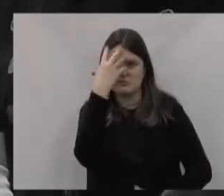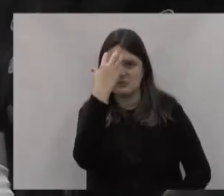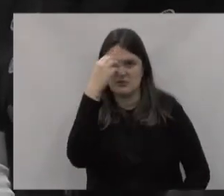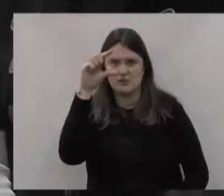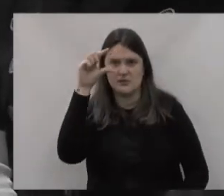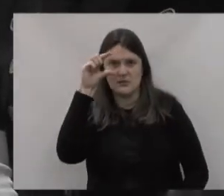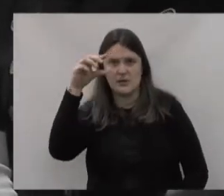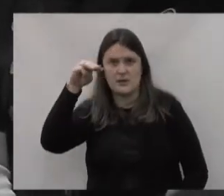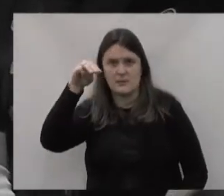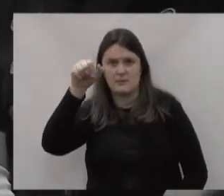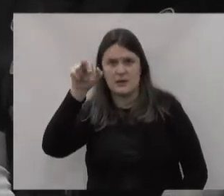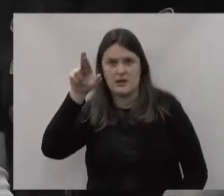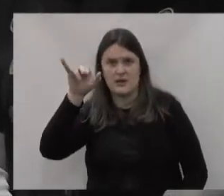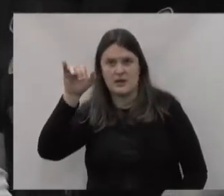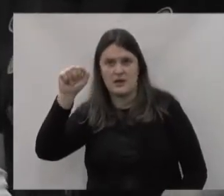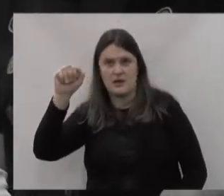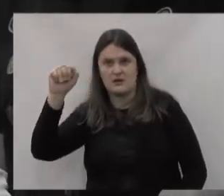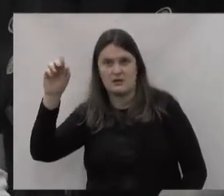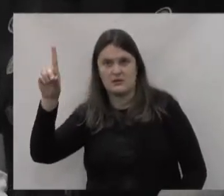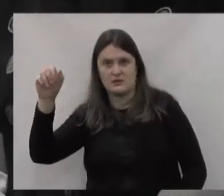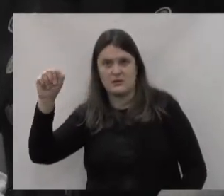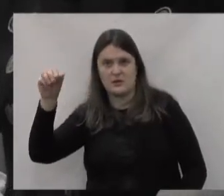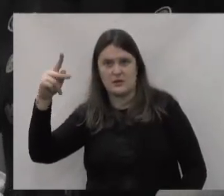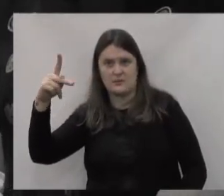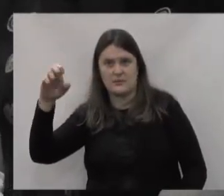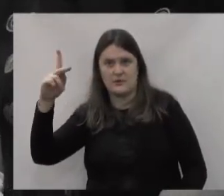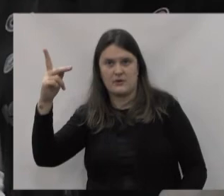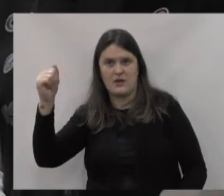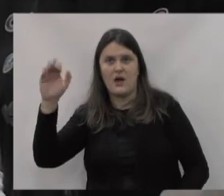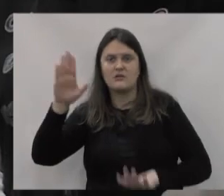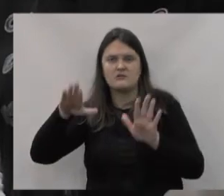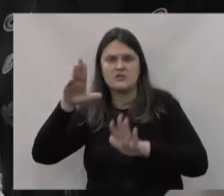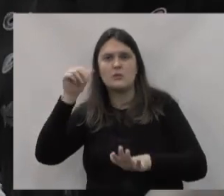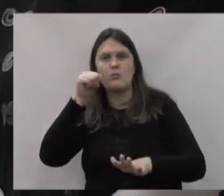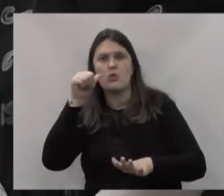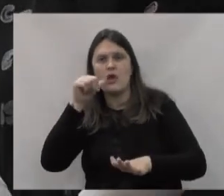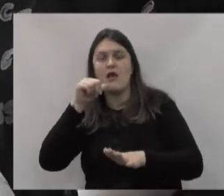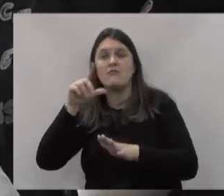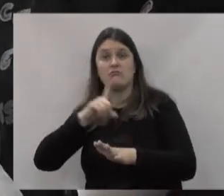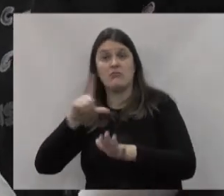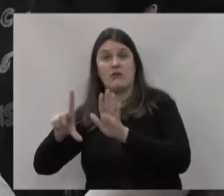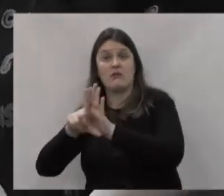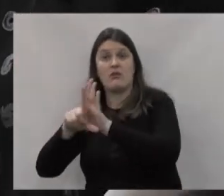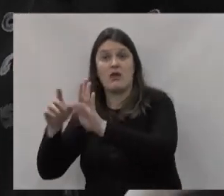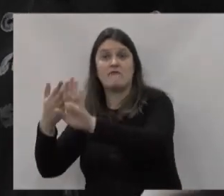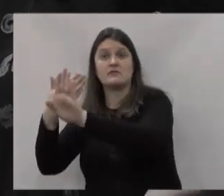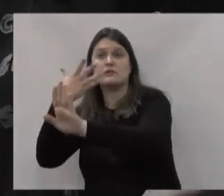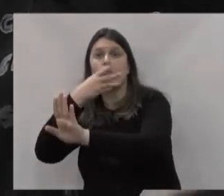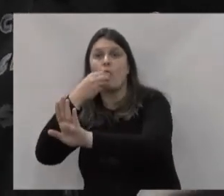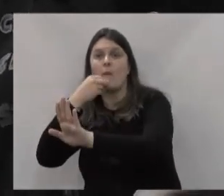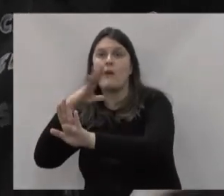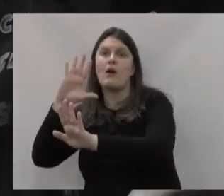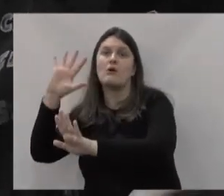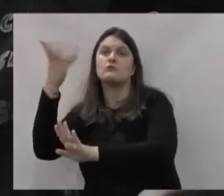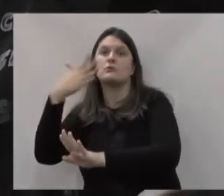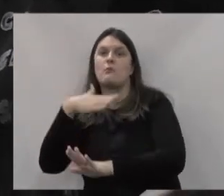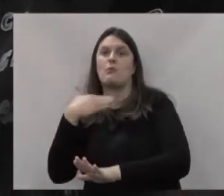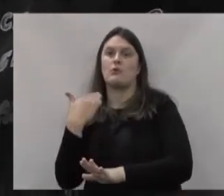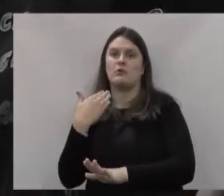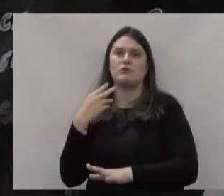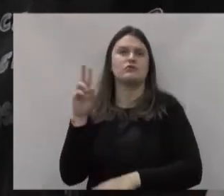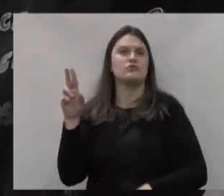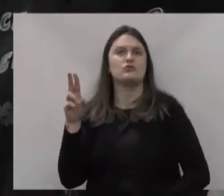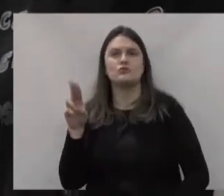caso das medidas protetivas, que algumas mulheres, mesmo com a medida protetiva, acabam sendo assassinadas. A gente não